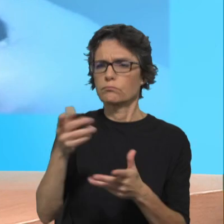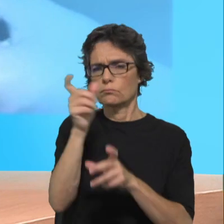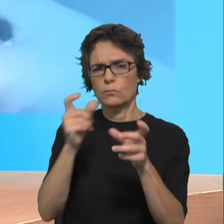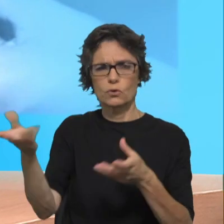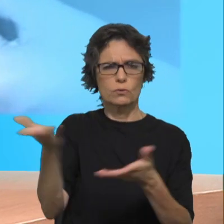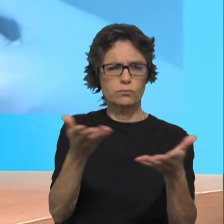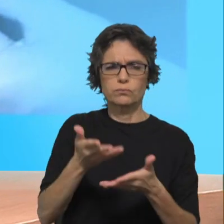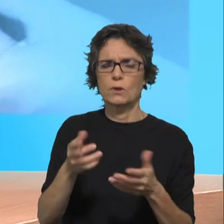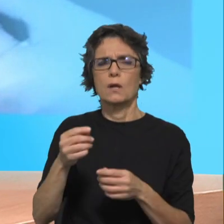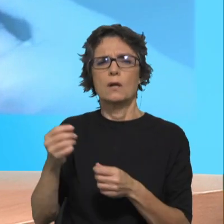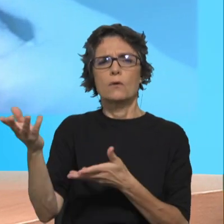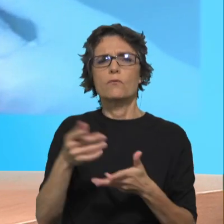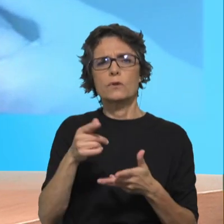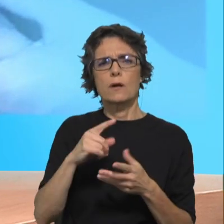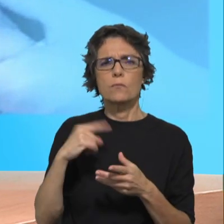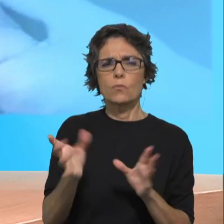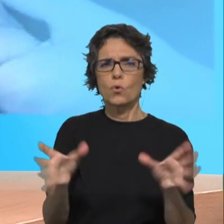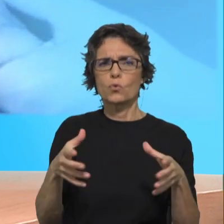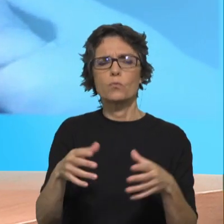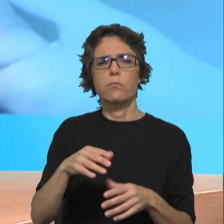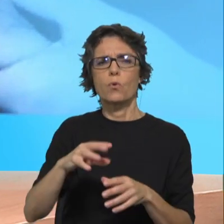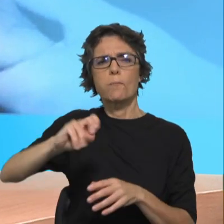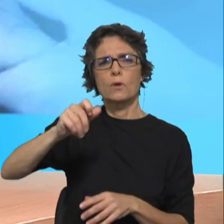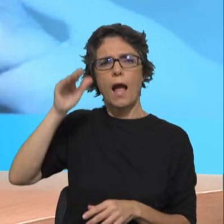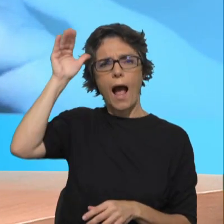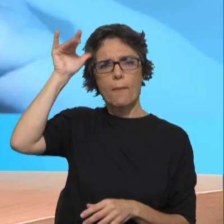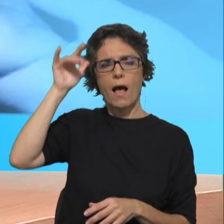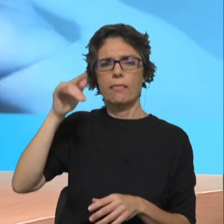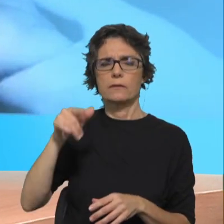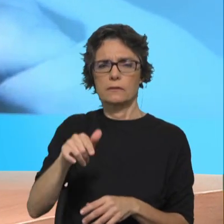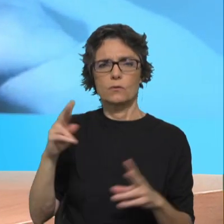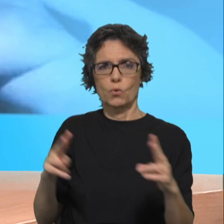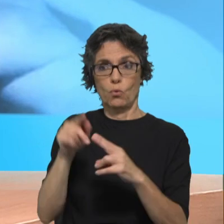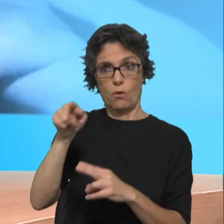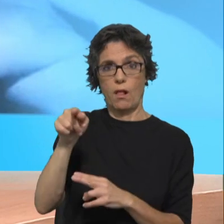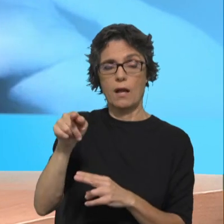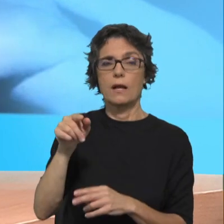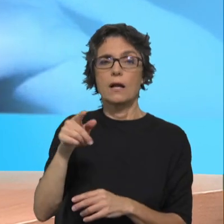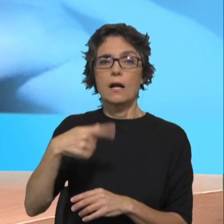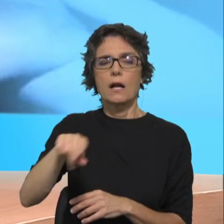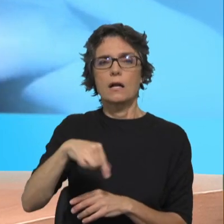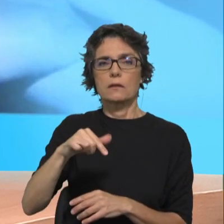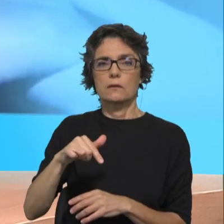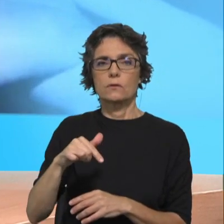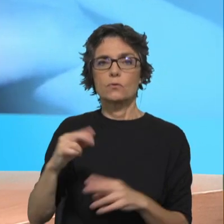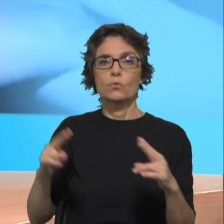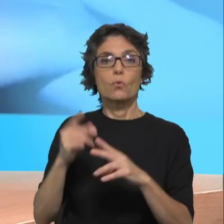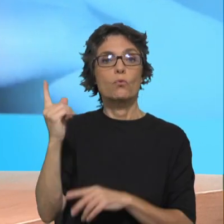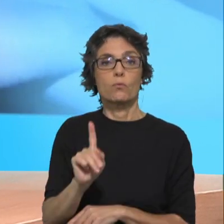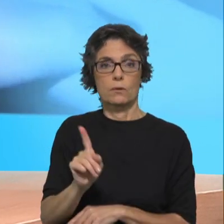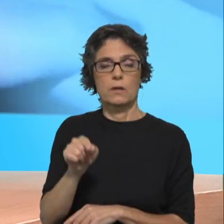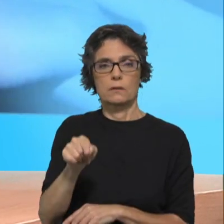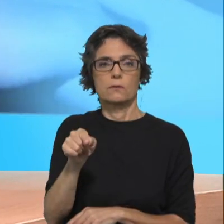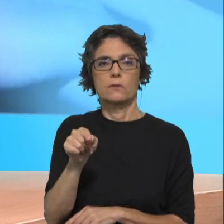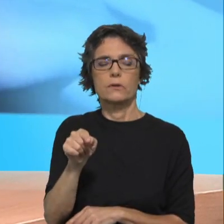grupo bastante alargado, em Almada, no seminário de Almada, tivemos esse primeiro encontro e aí